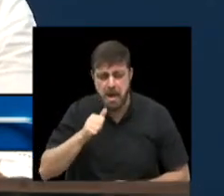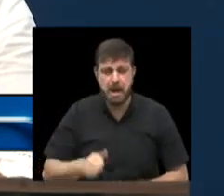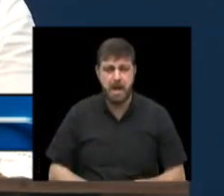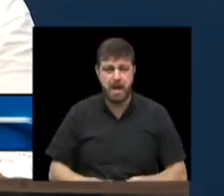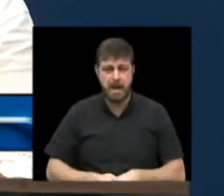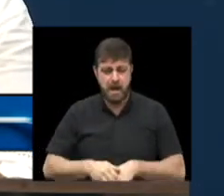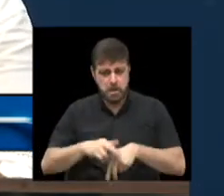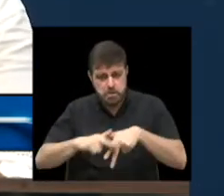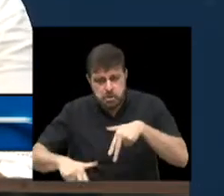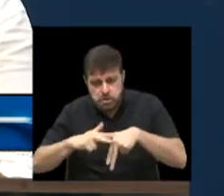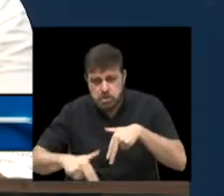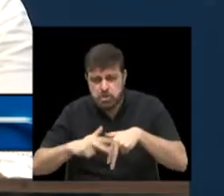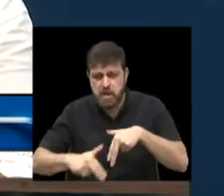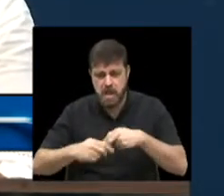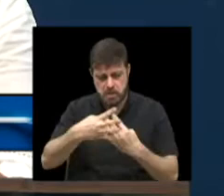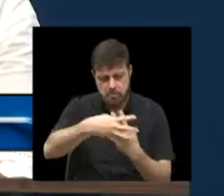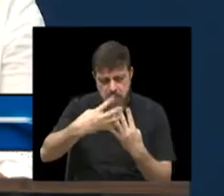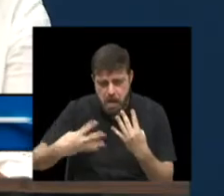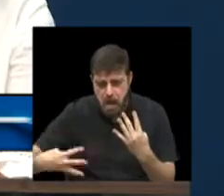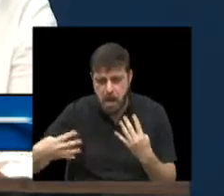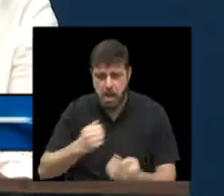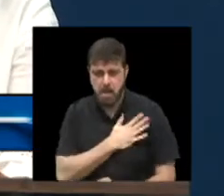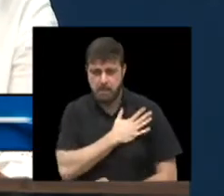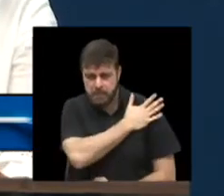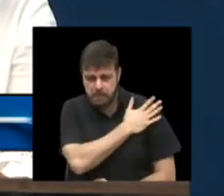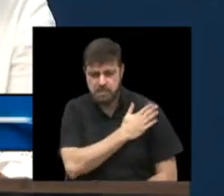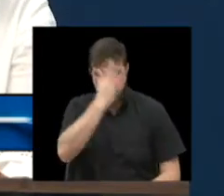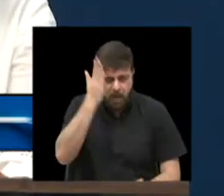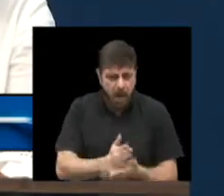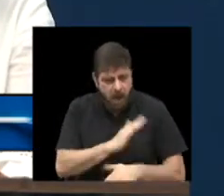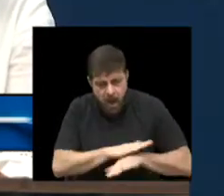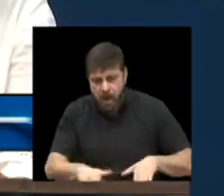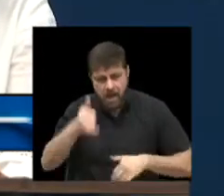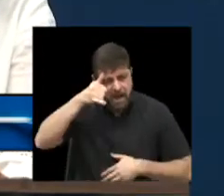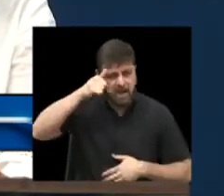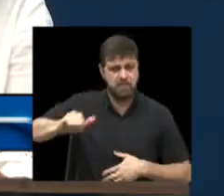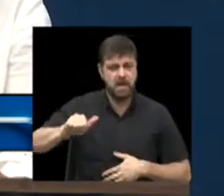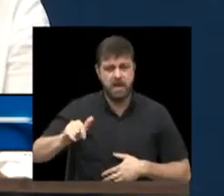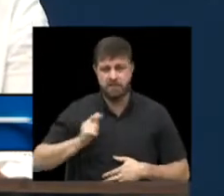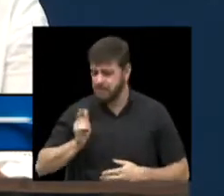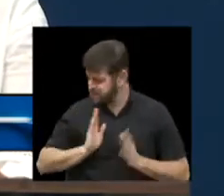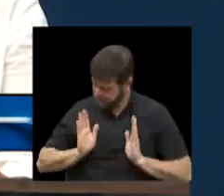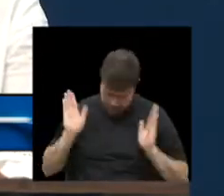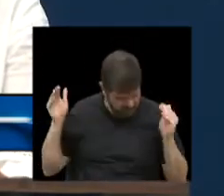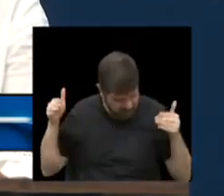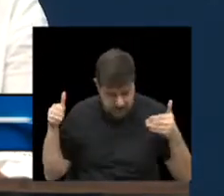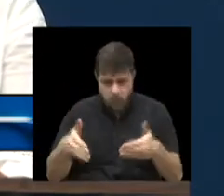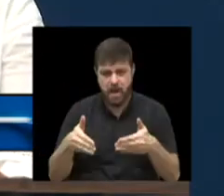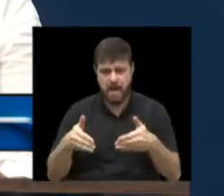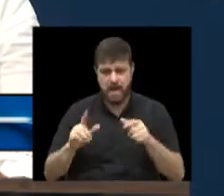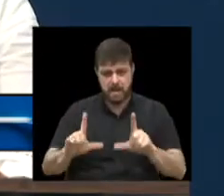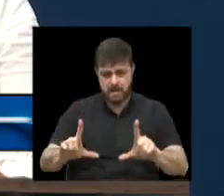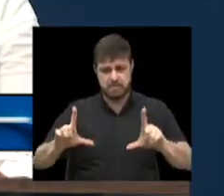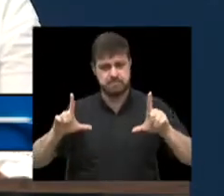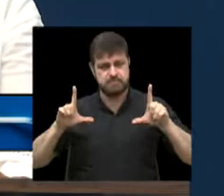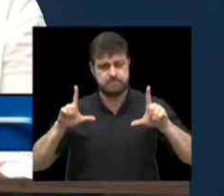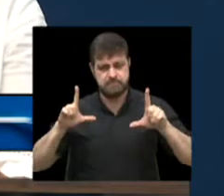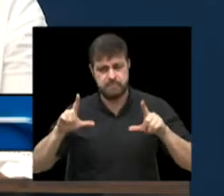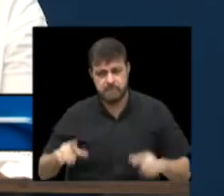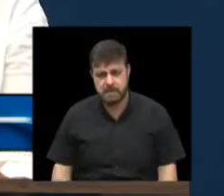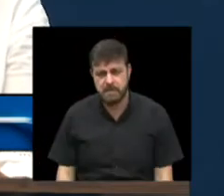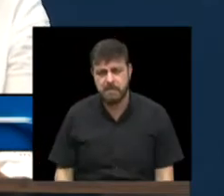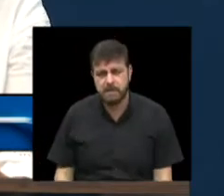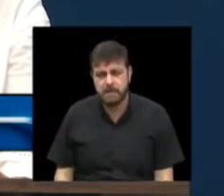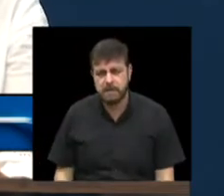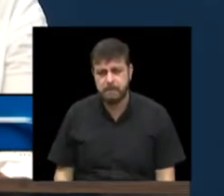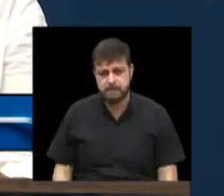racial e a violência LGBTfóbica fosse uma das questões centrais, uma das prioridades